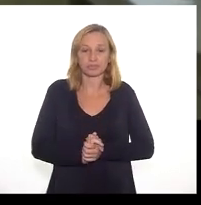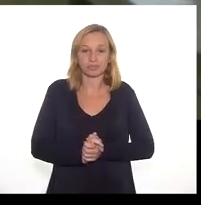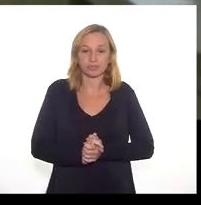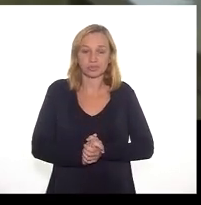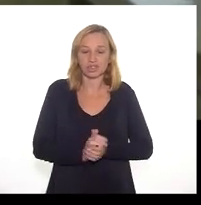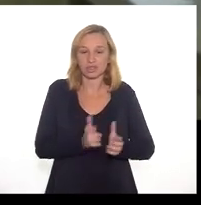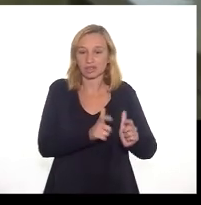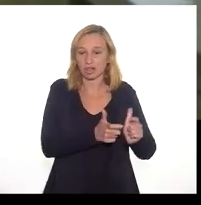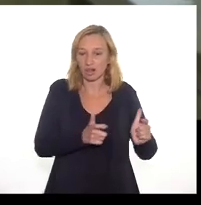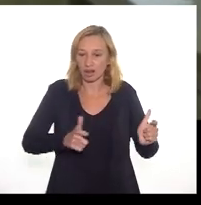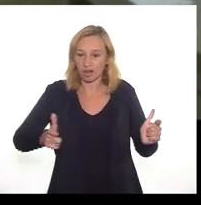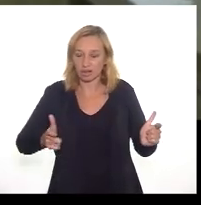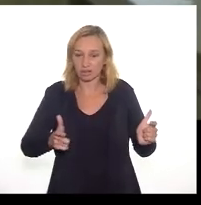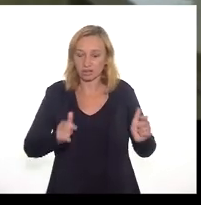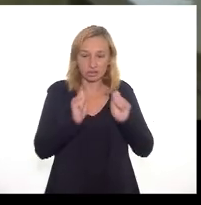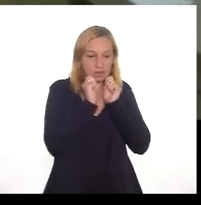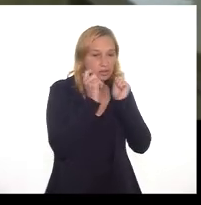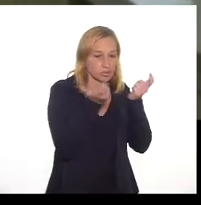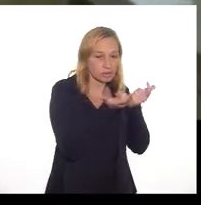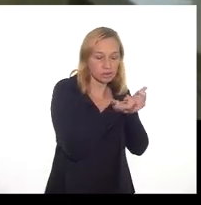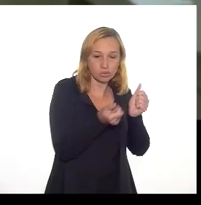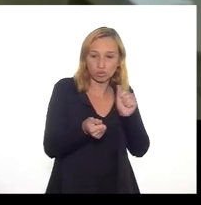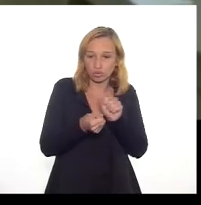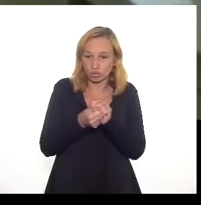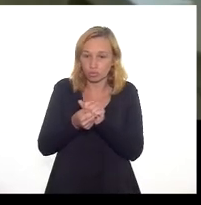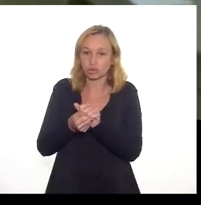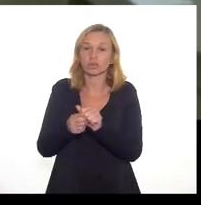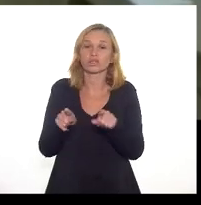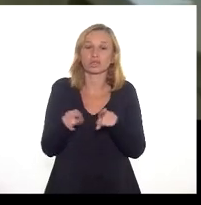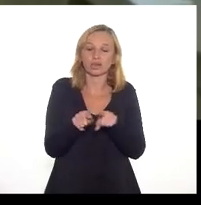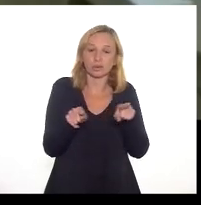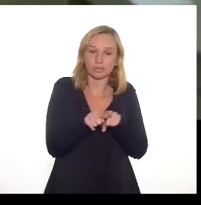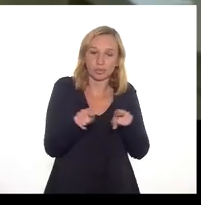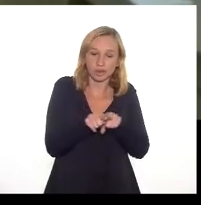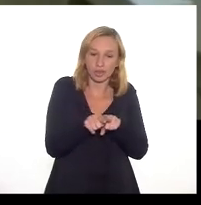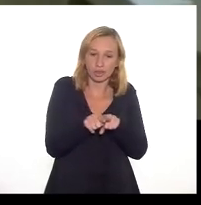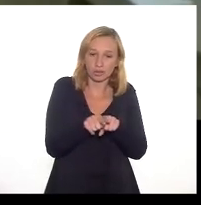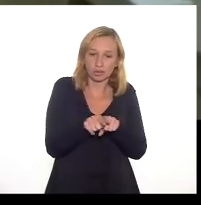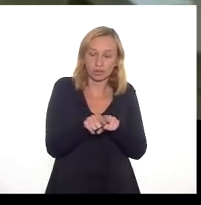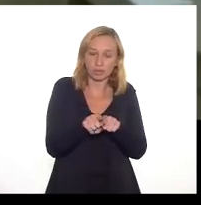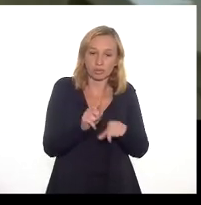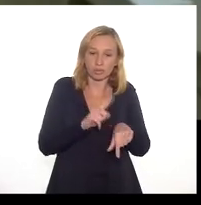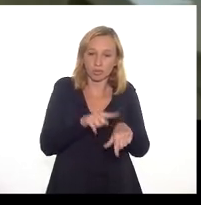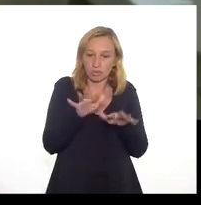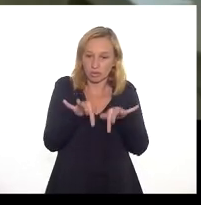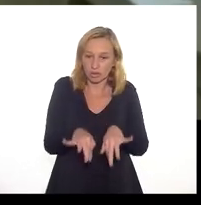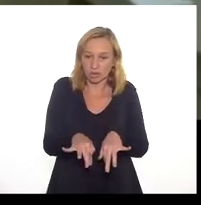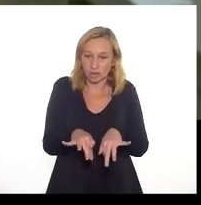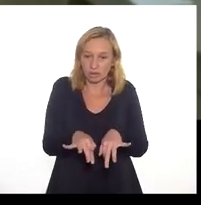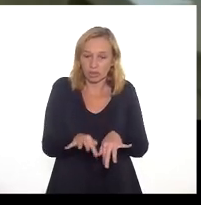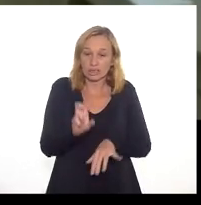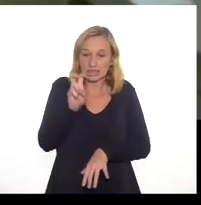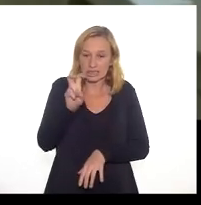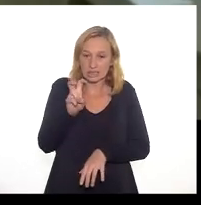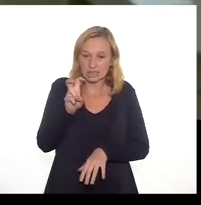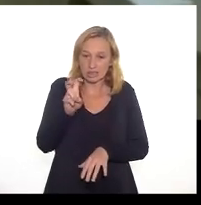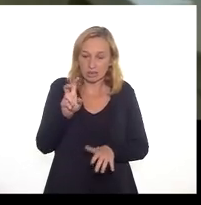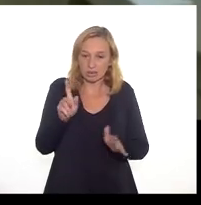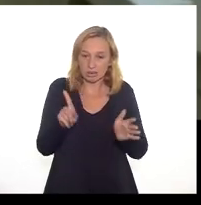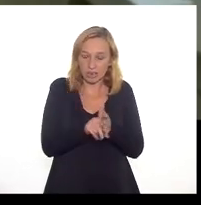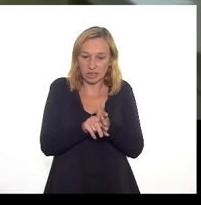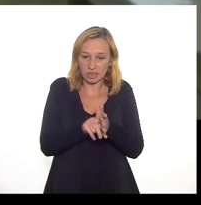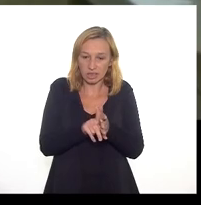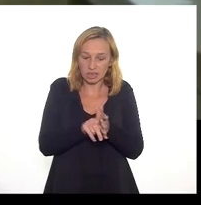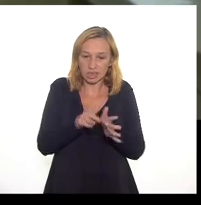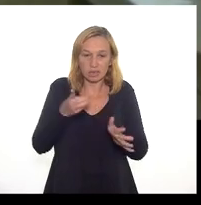ampla participação da Assembleia e, no seu rito final, 5 membros participaram